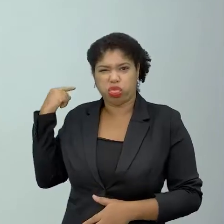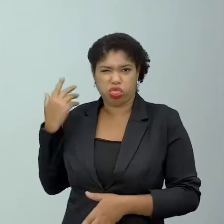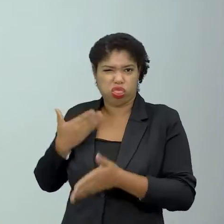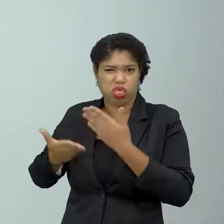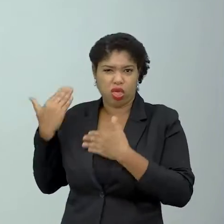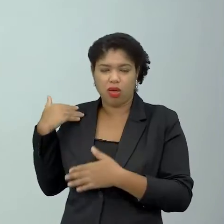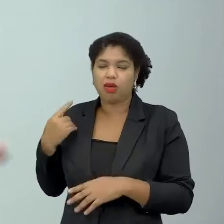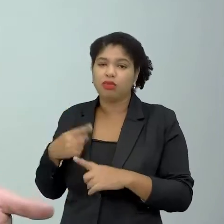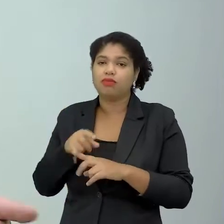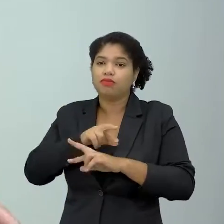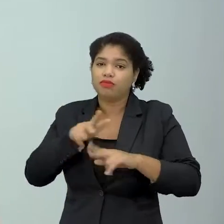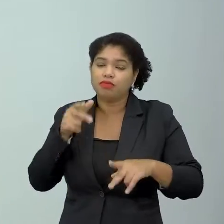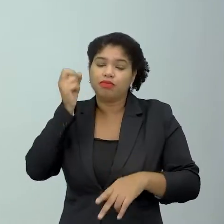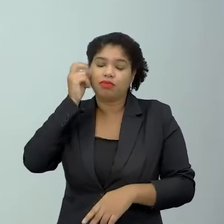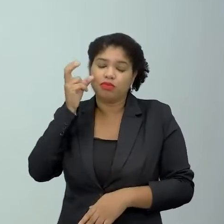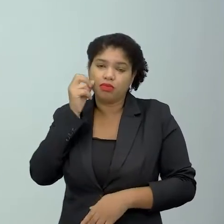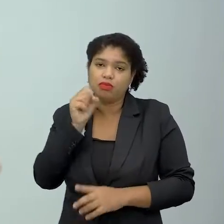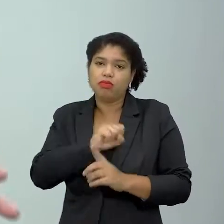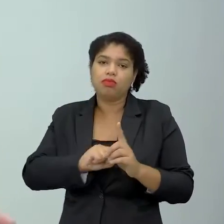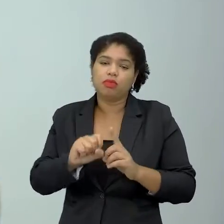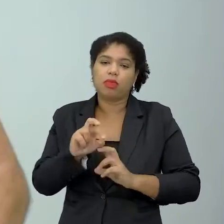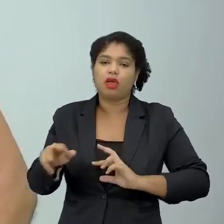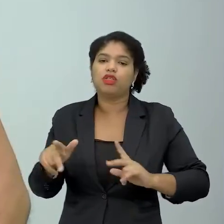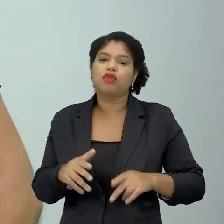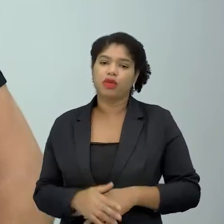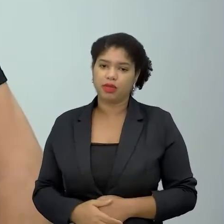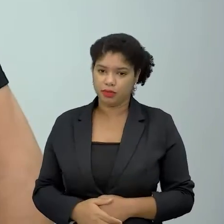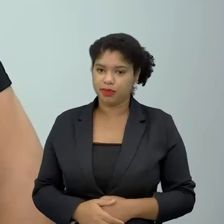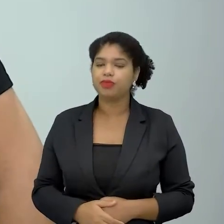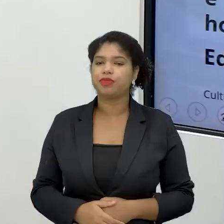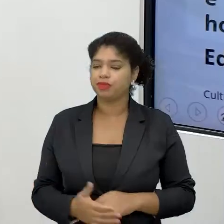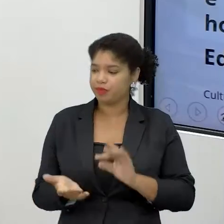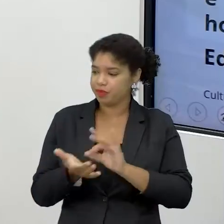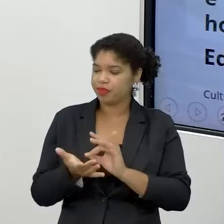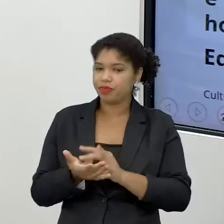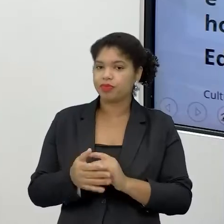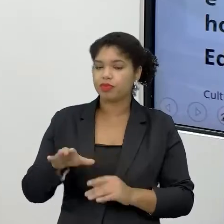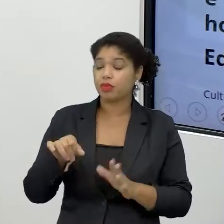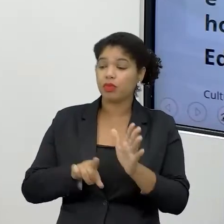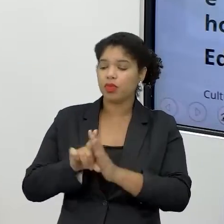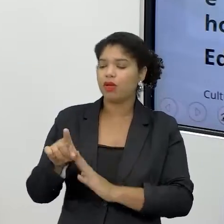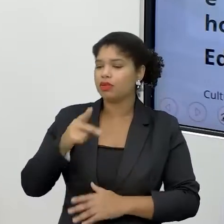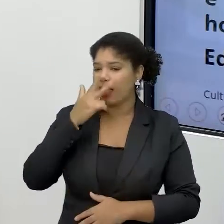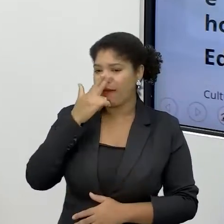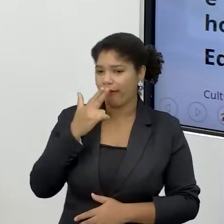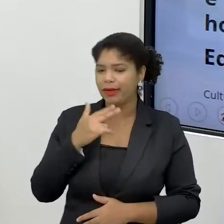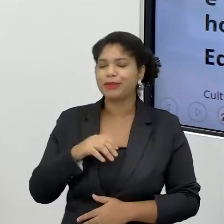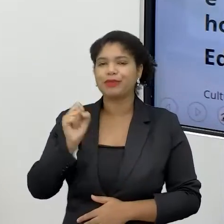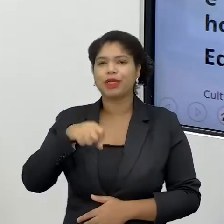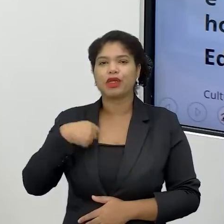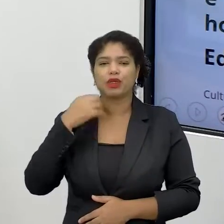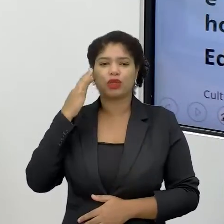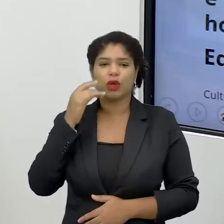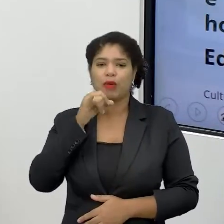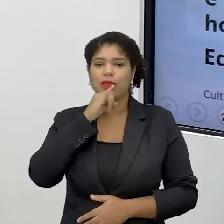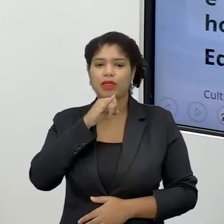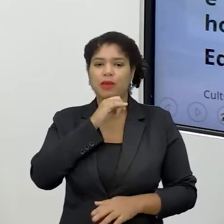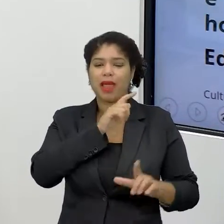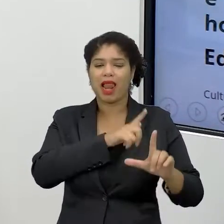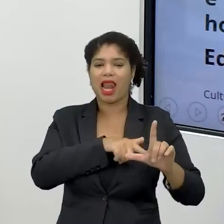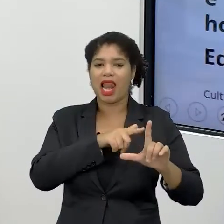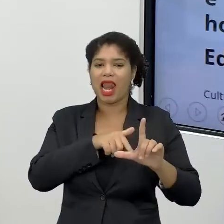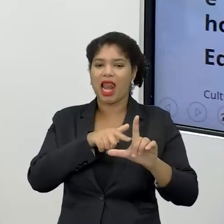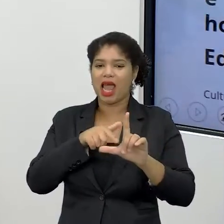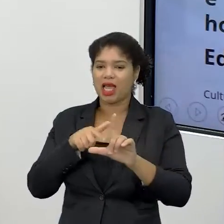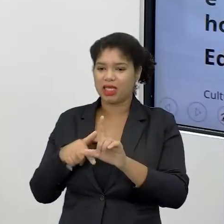que é cultura, do que é sociedade, né? Houve um preparo para tudo aquilo. Você acha que assim, a gente pode também dizer que as letras, elas